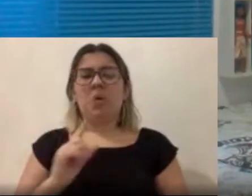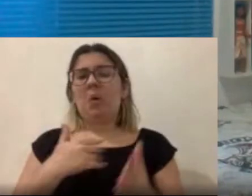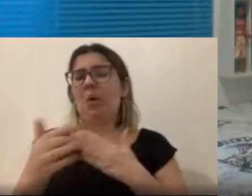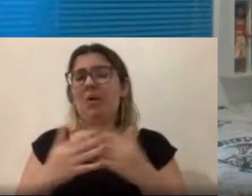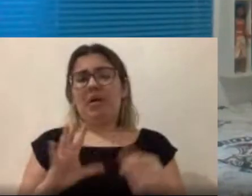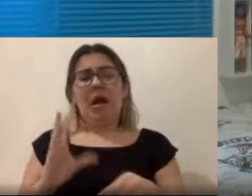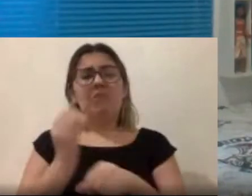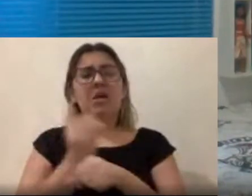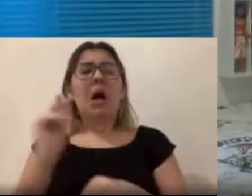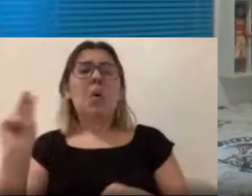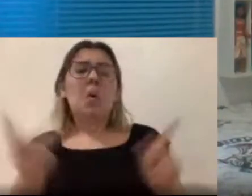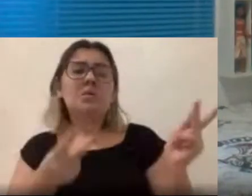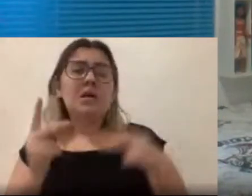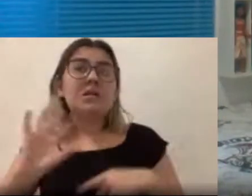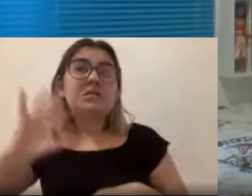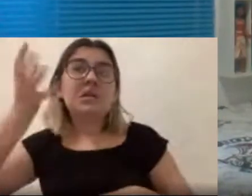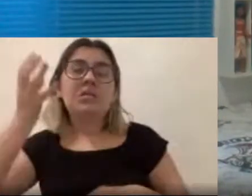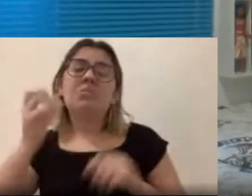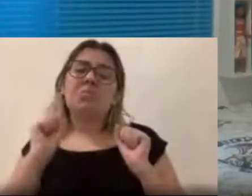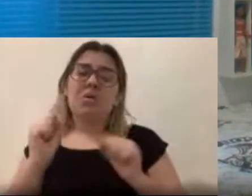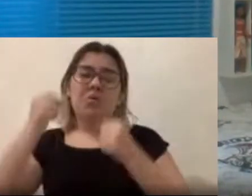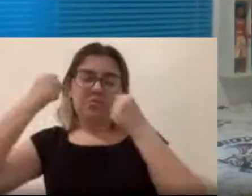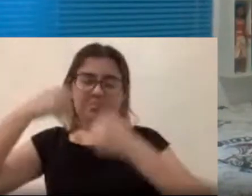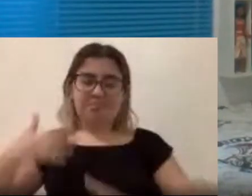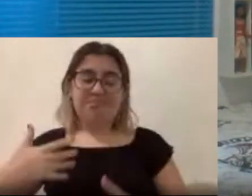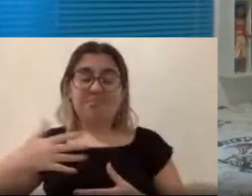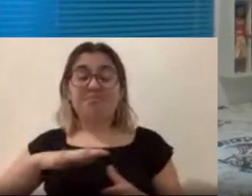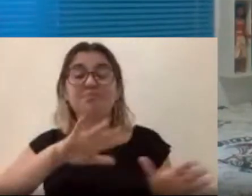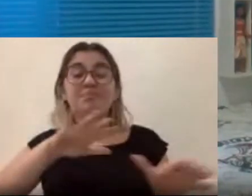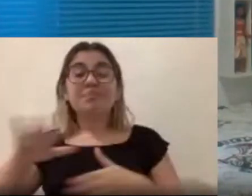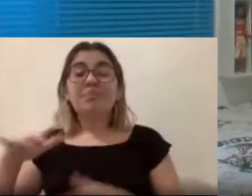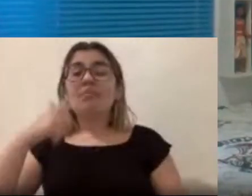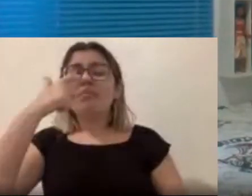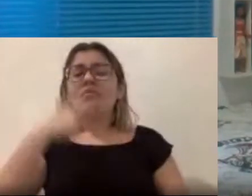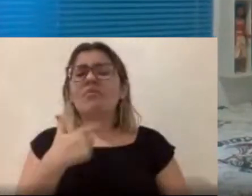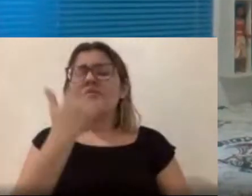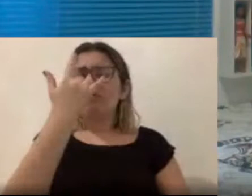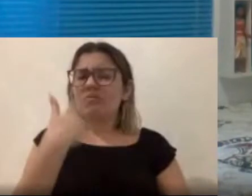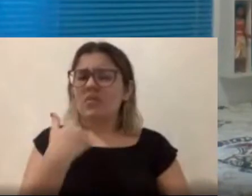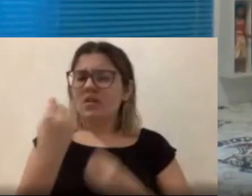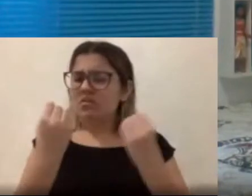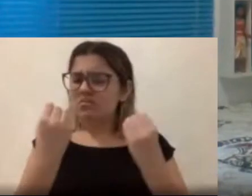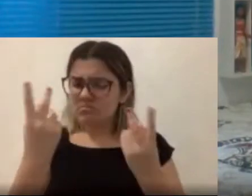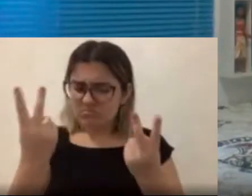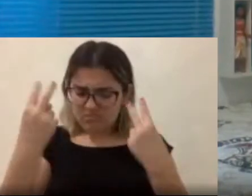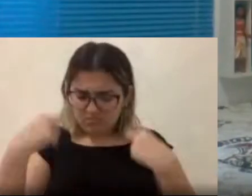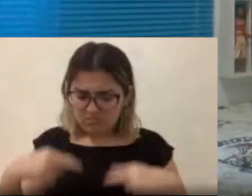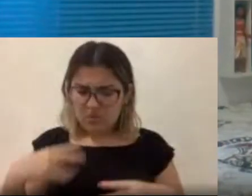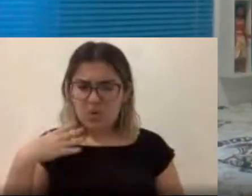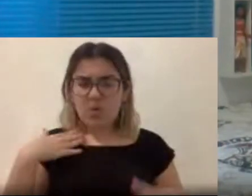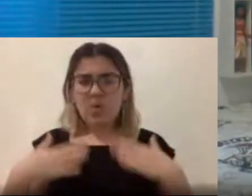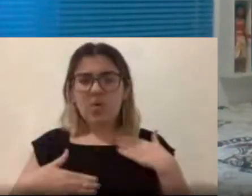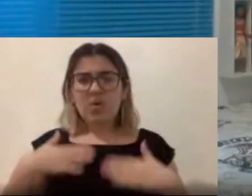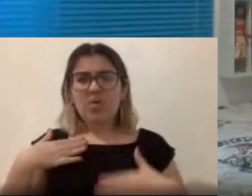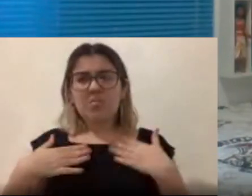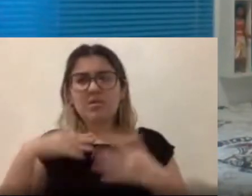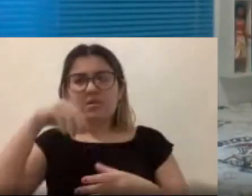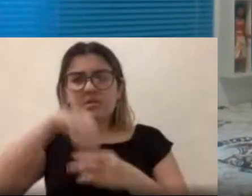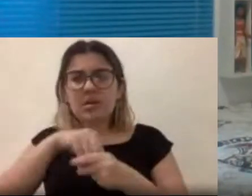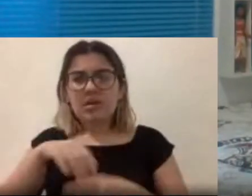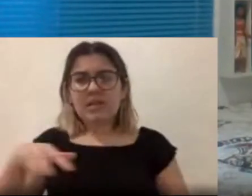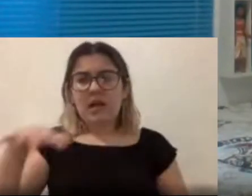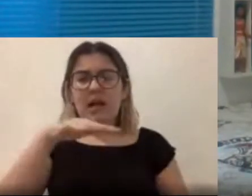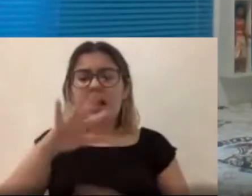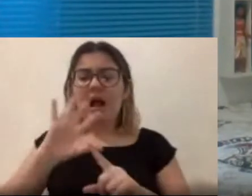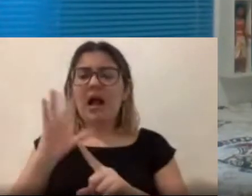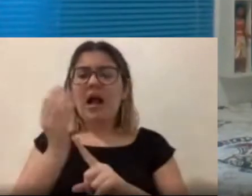pessoa com deficiência visual, comecei a entender como é que o meu corpo era visto dentro das artes cênicas,